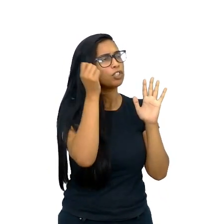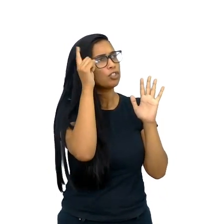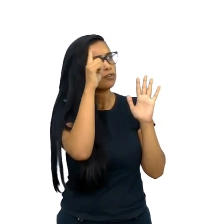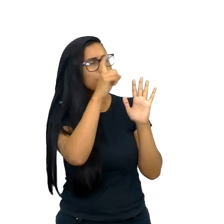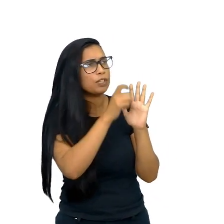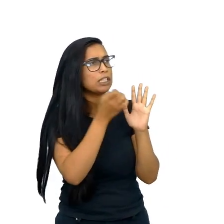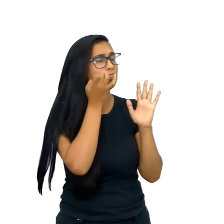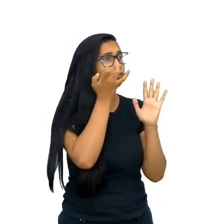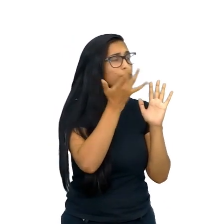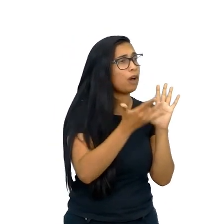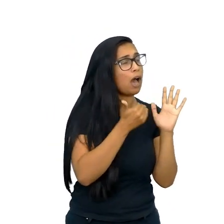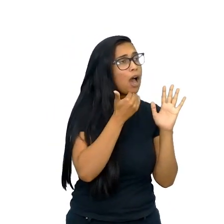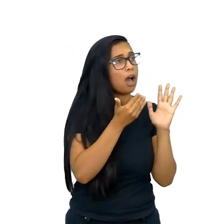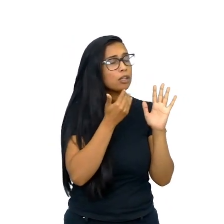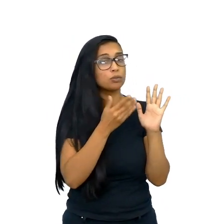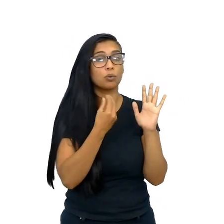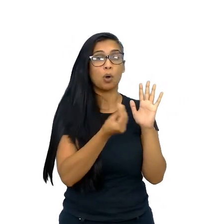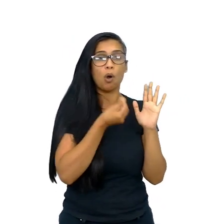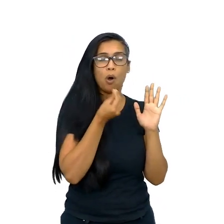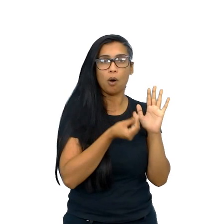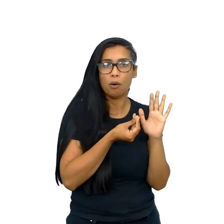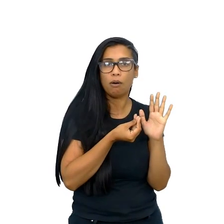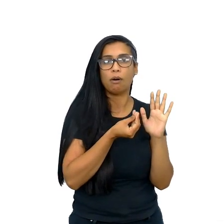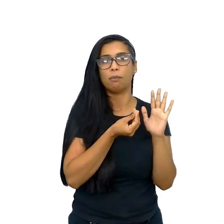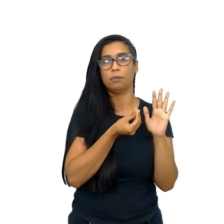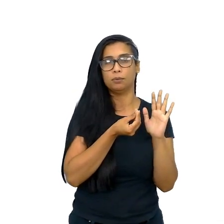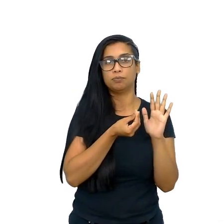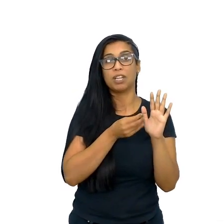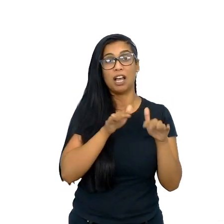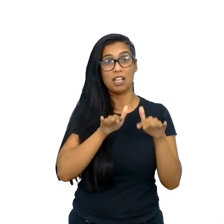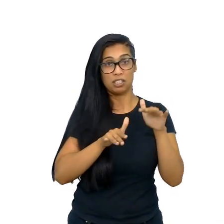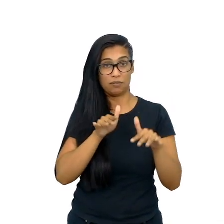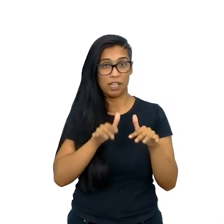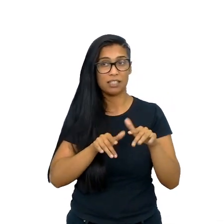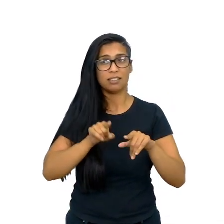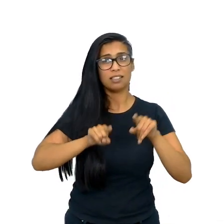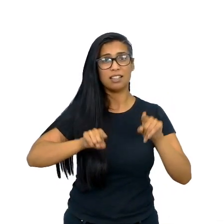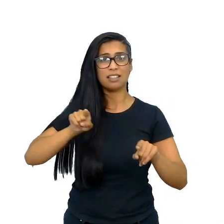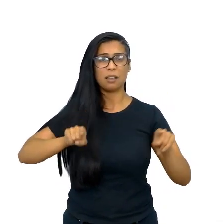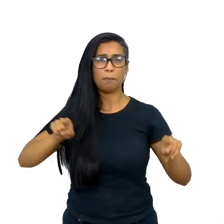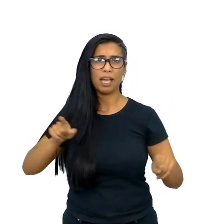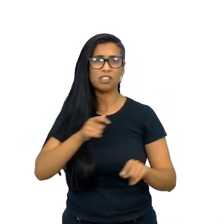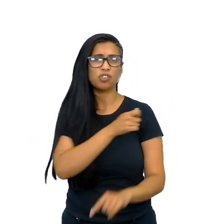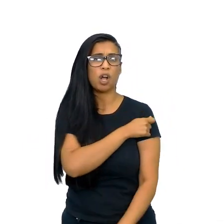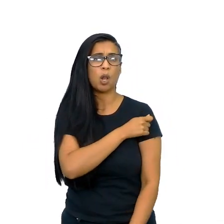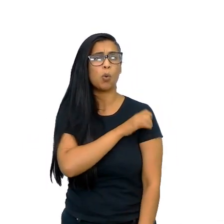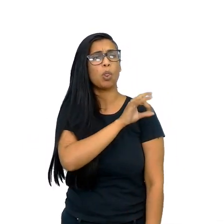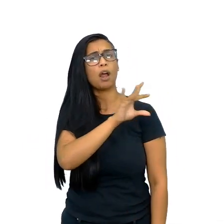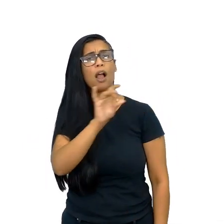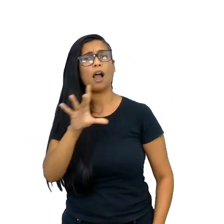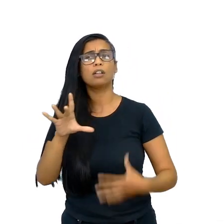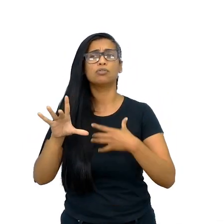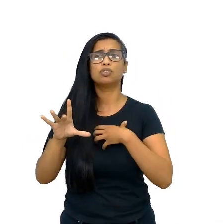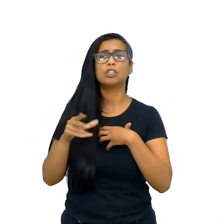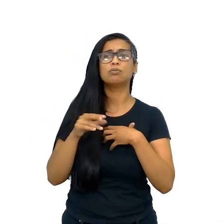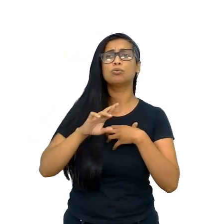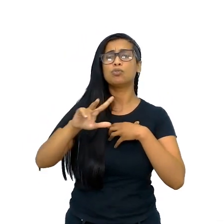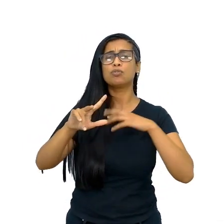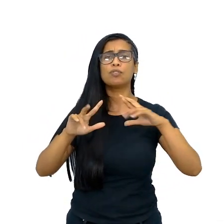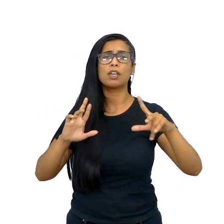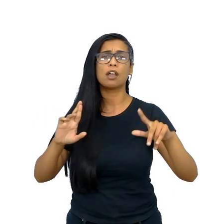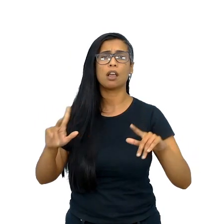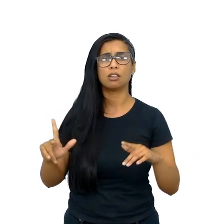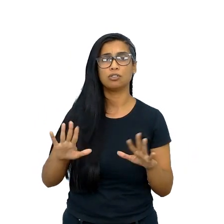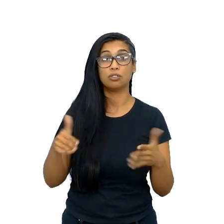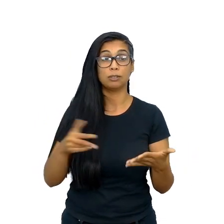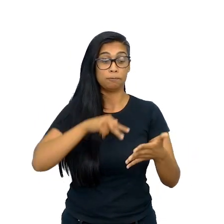Essa complexidade pode variar conforme as dificuldades que os estudantes apresentam durante as leituras.